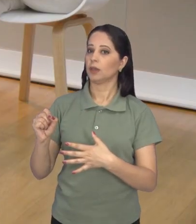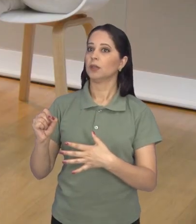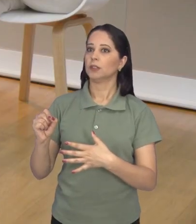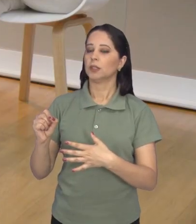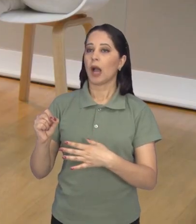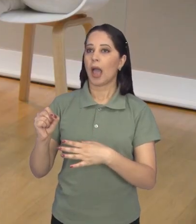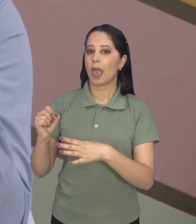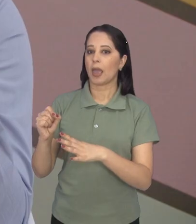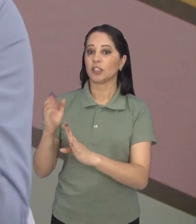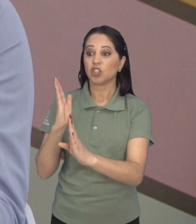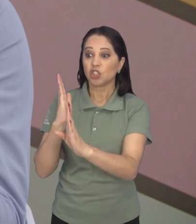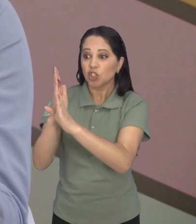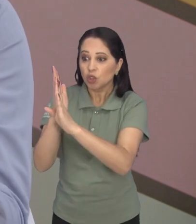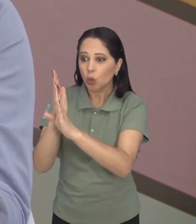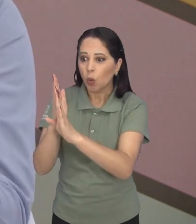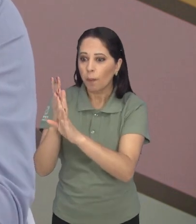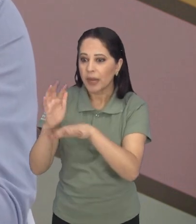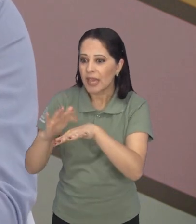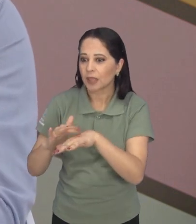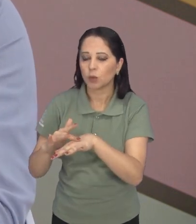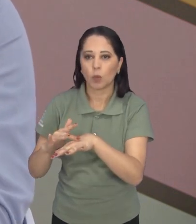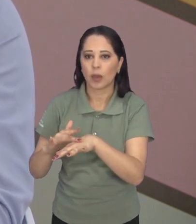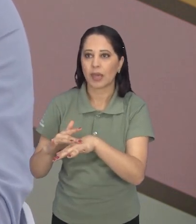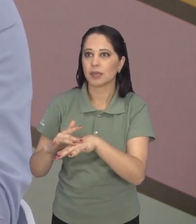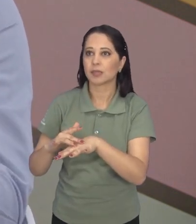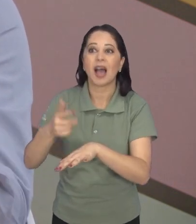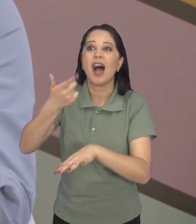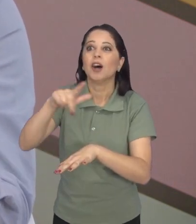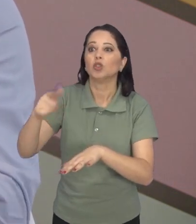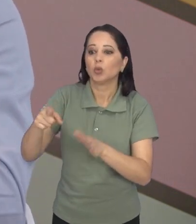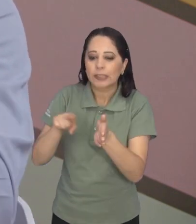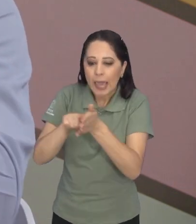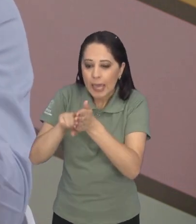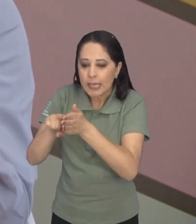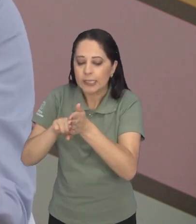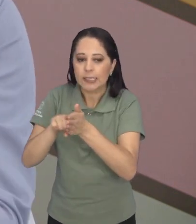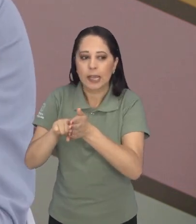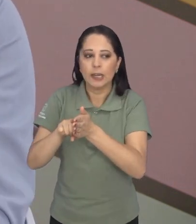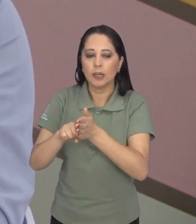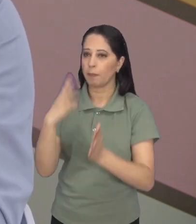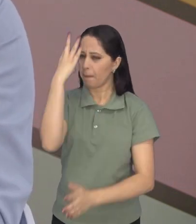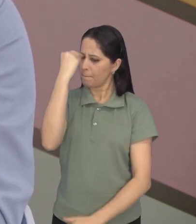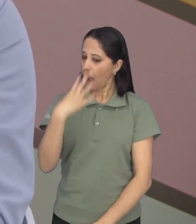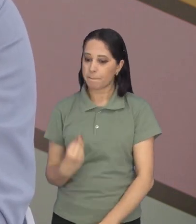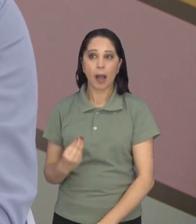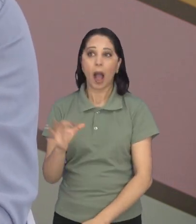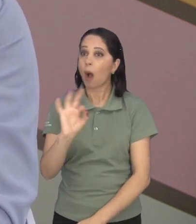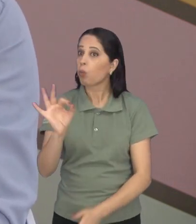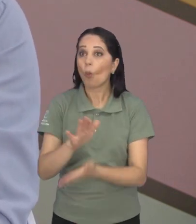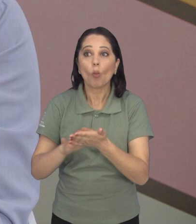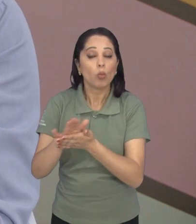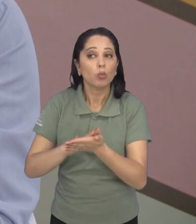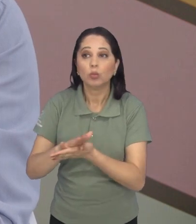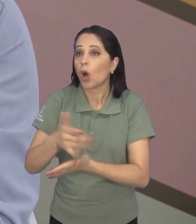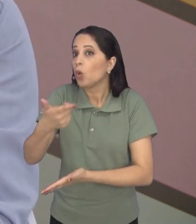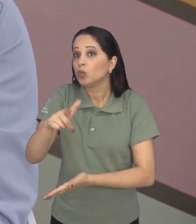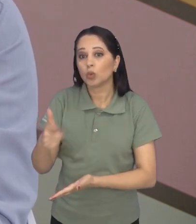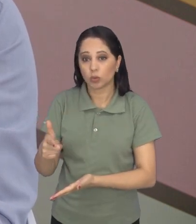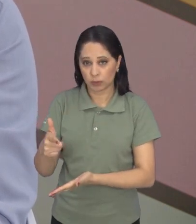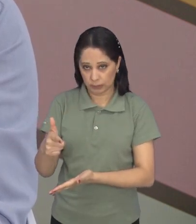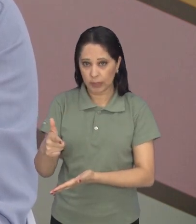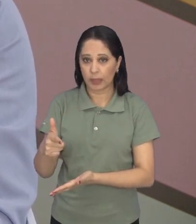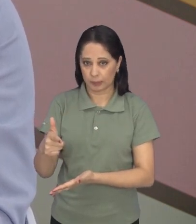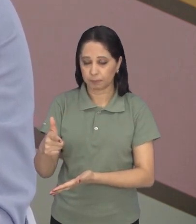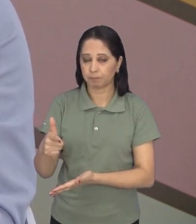é eminentemente clínico. Tá. Eu não tenho um exame de imagem que vai me determinar isso. Até existem,